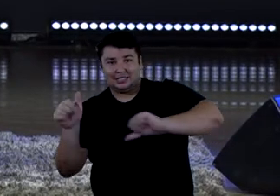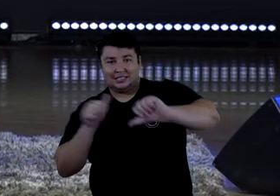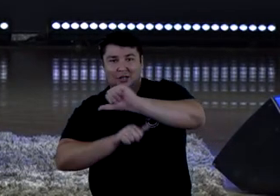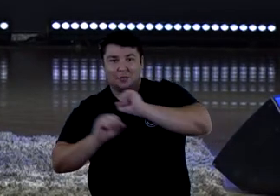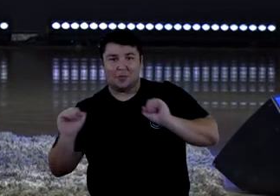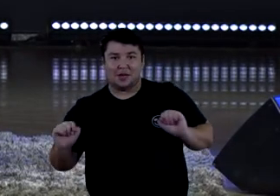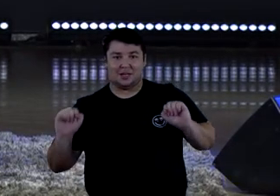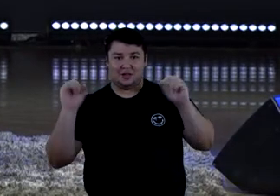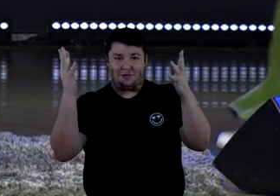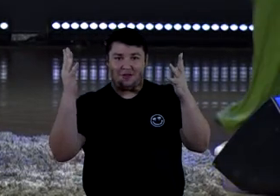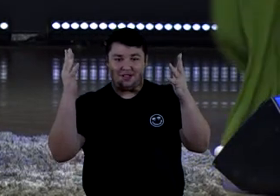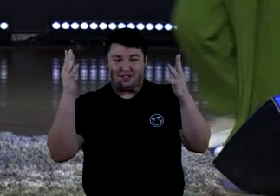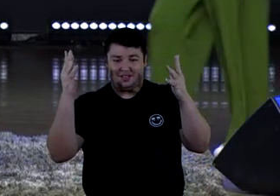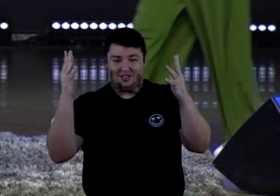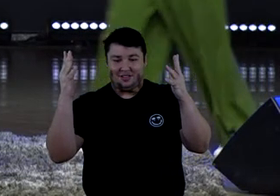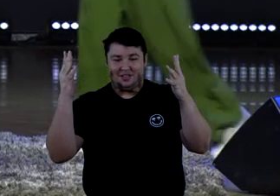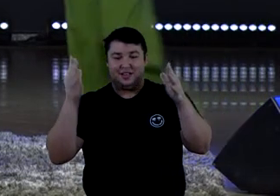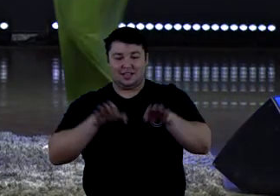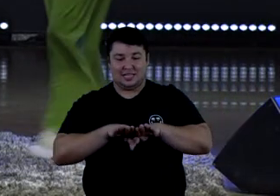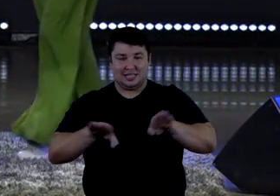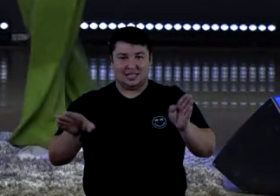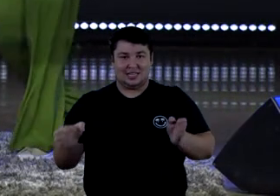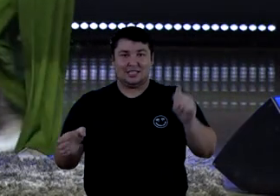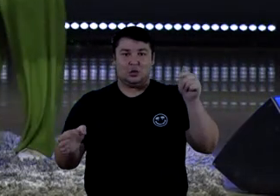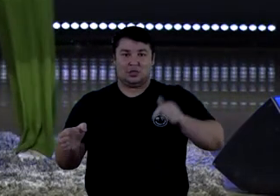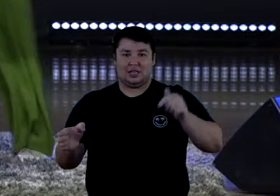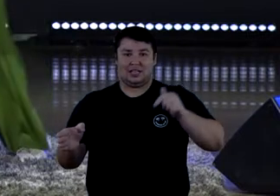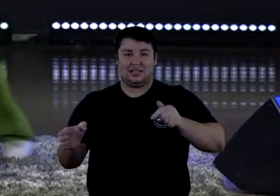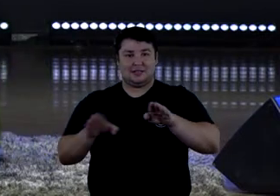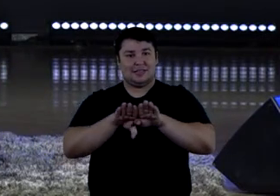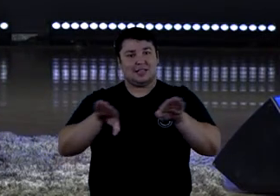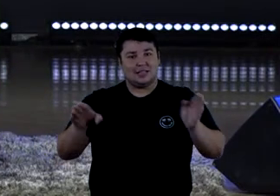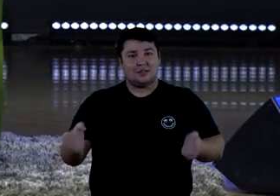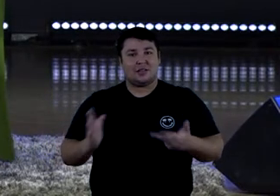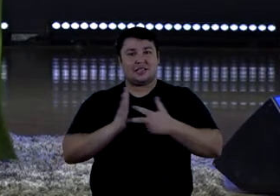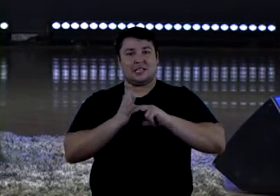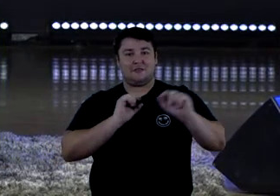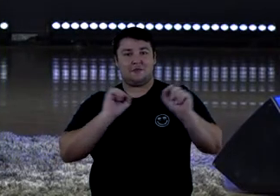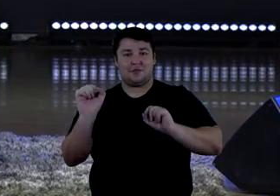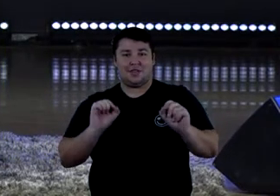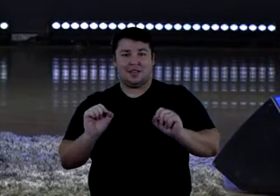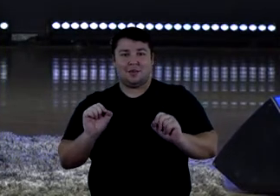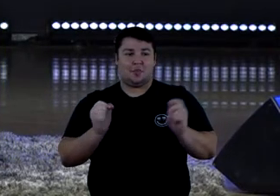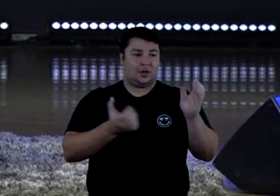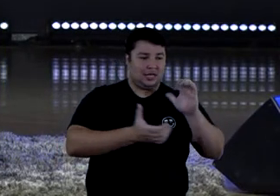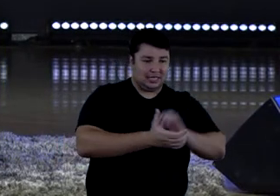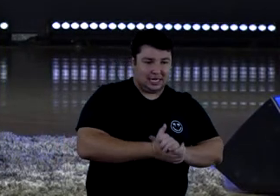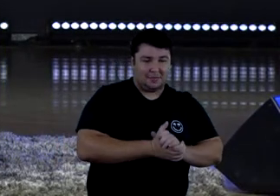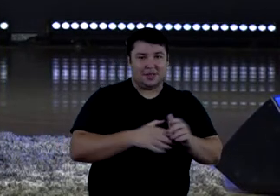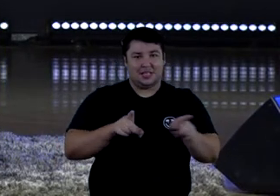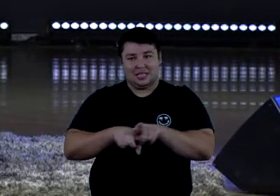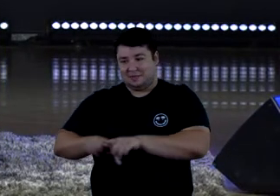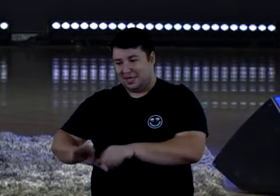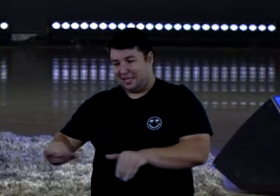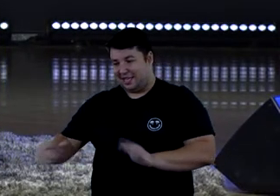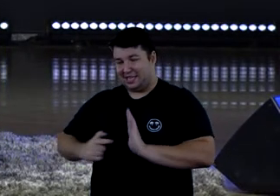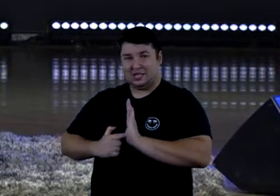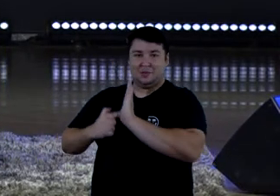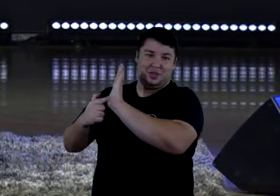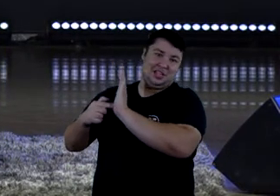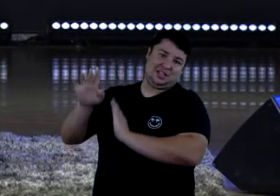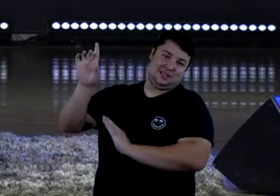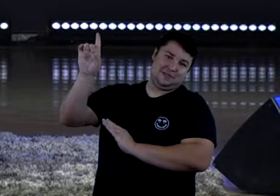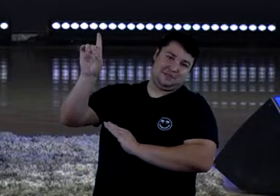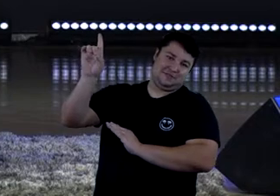acontecem neste altar. E este altar, ele é alimentado por casamentos e por crianças que são